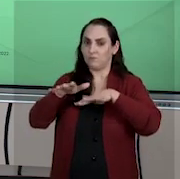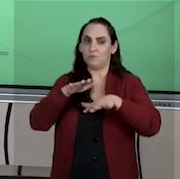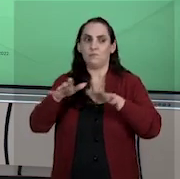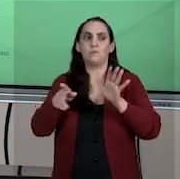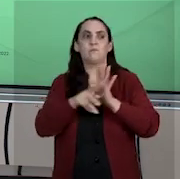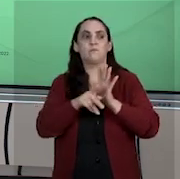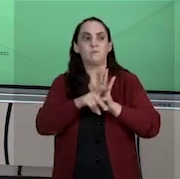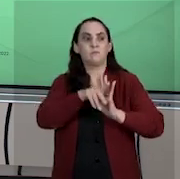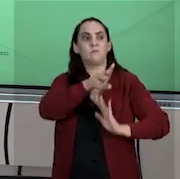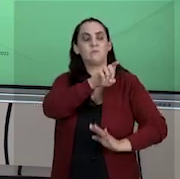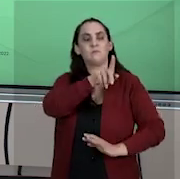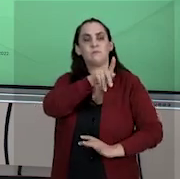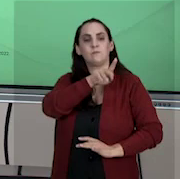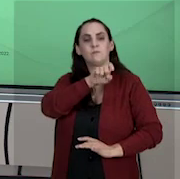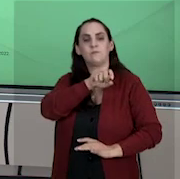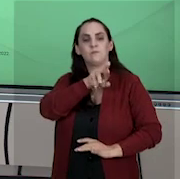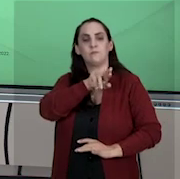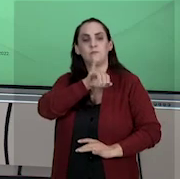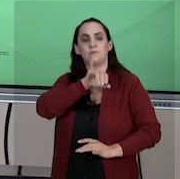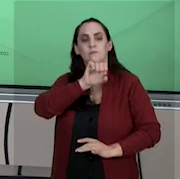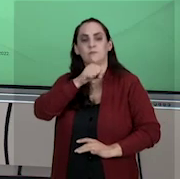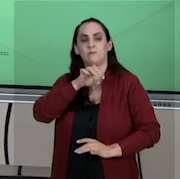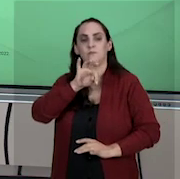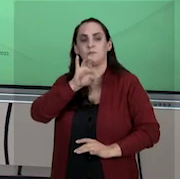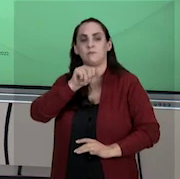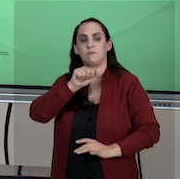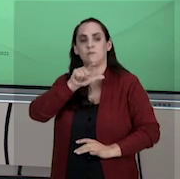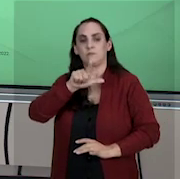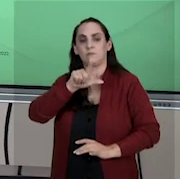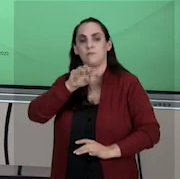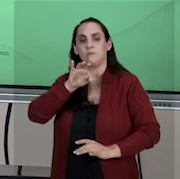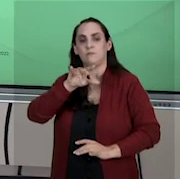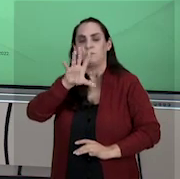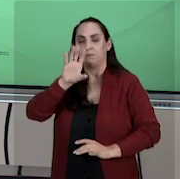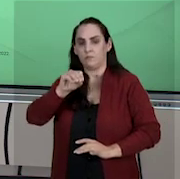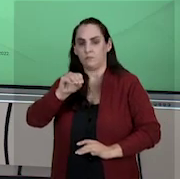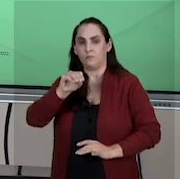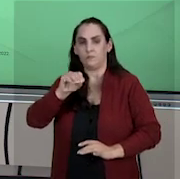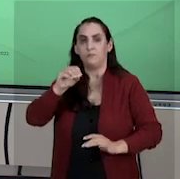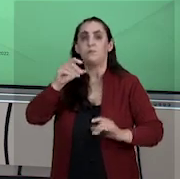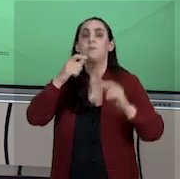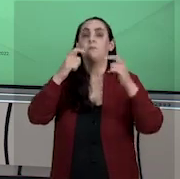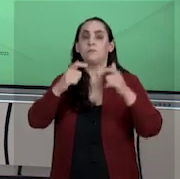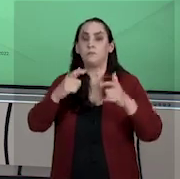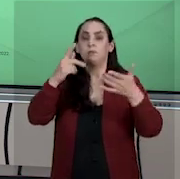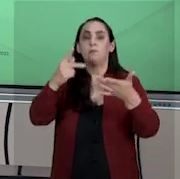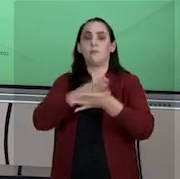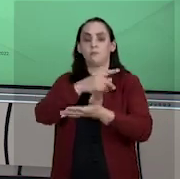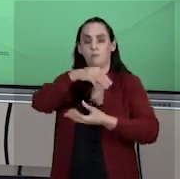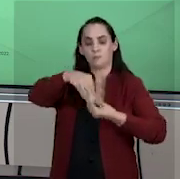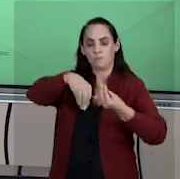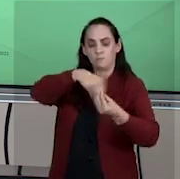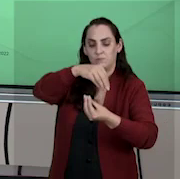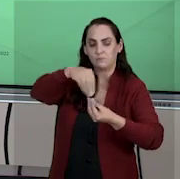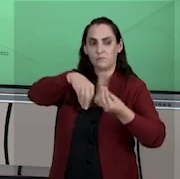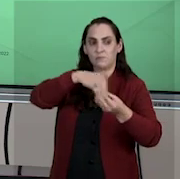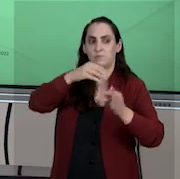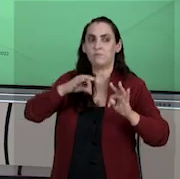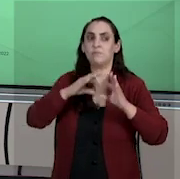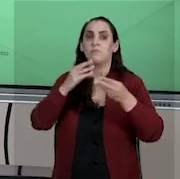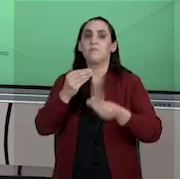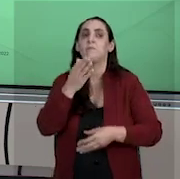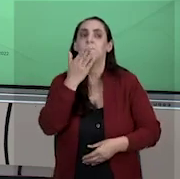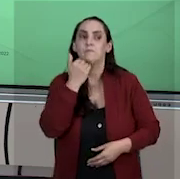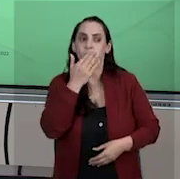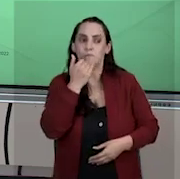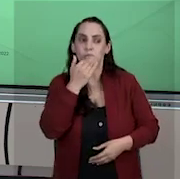peristáltico, permitindo com que ocorra a mistura do alimento que você digeriu. A gente esqueci de falar aqui na